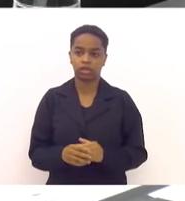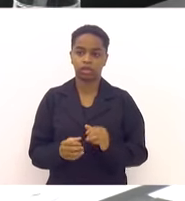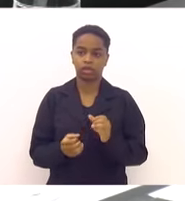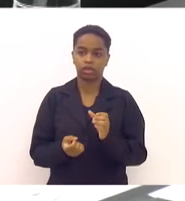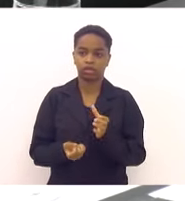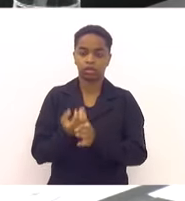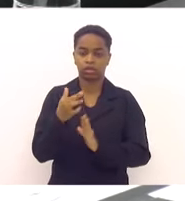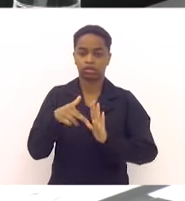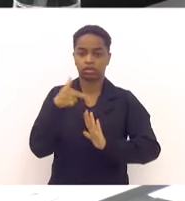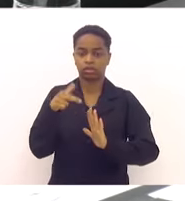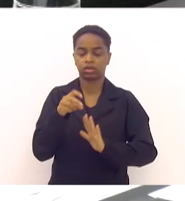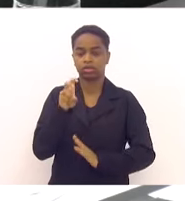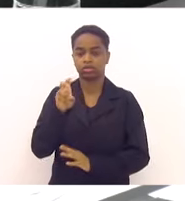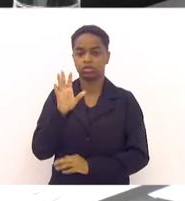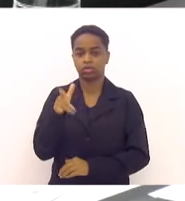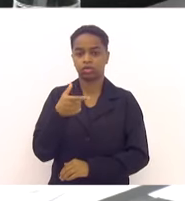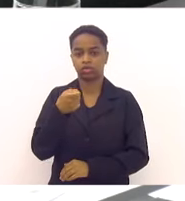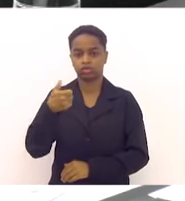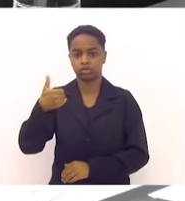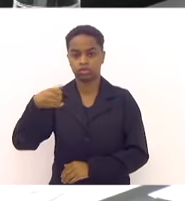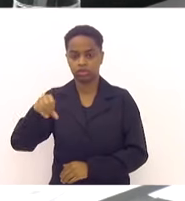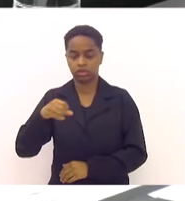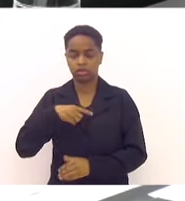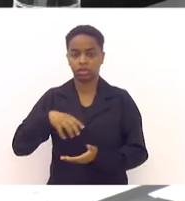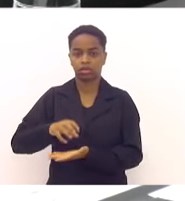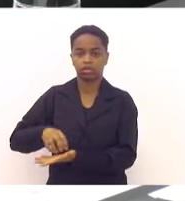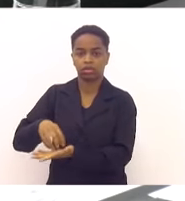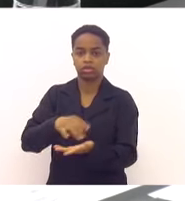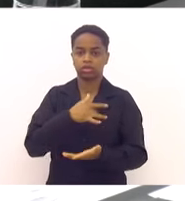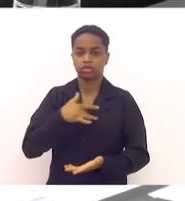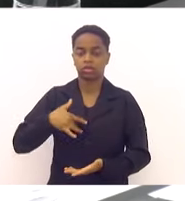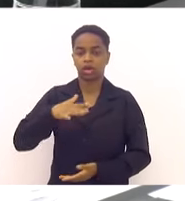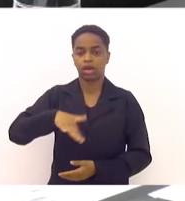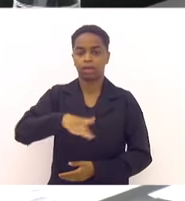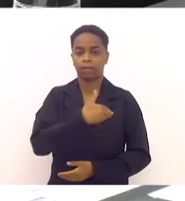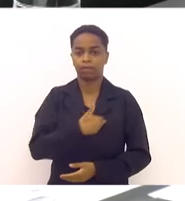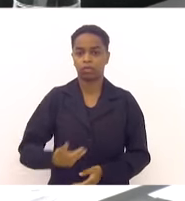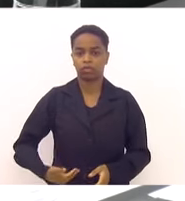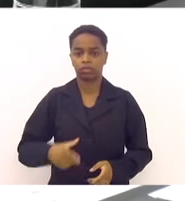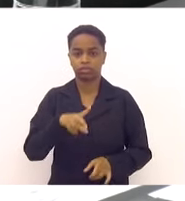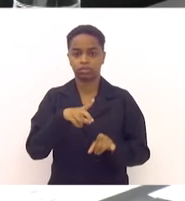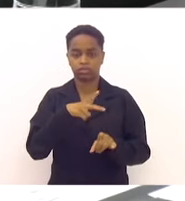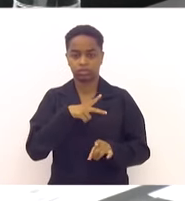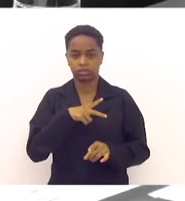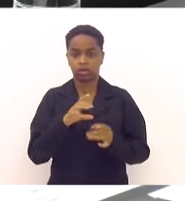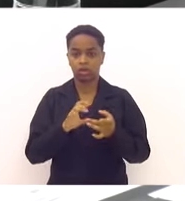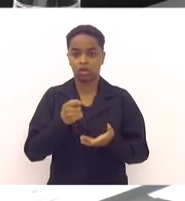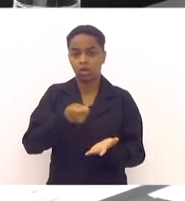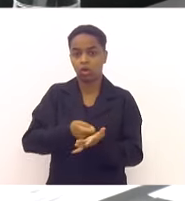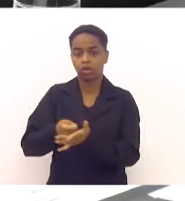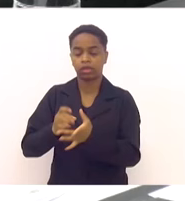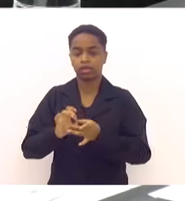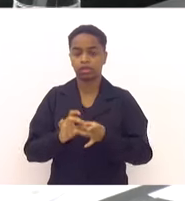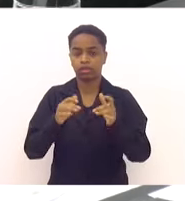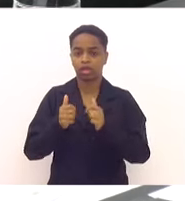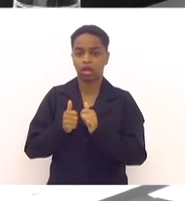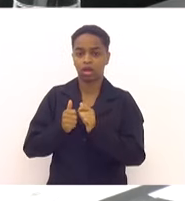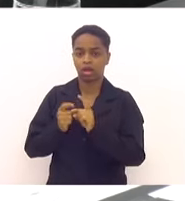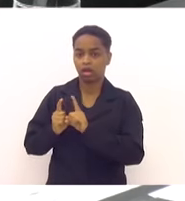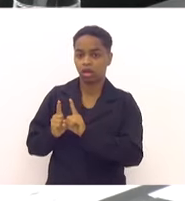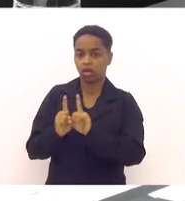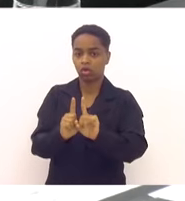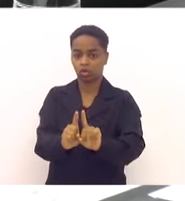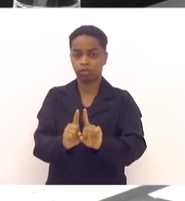pela Resolução 5 de 19, que ficam as unidades de saúde da rede pública e privada obrigadas a permitir a presença de acompanhante indicado